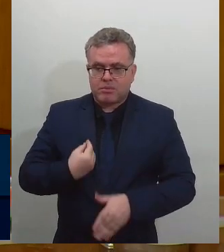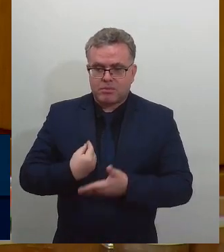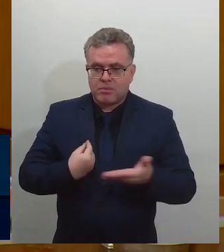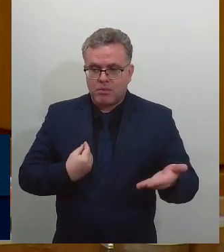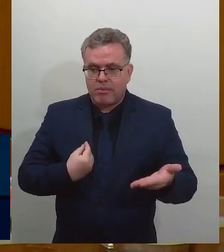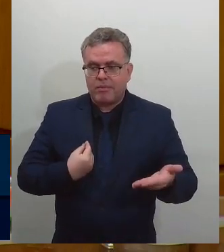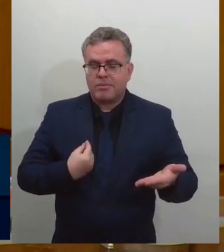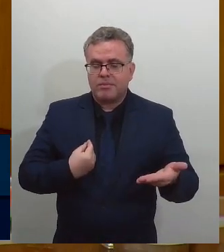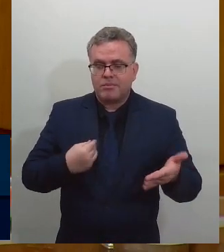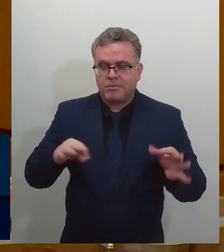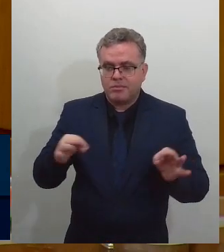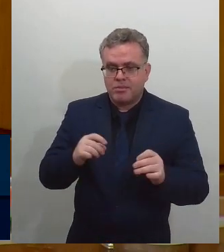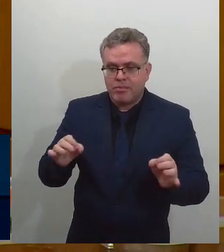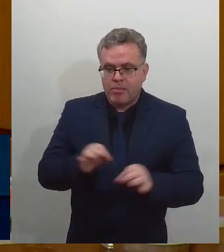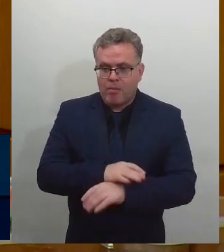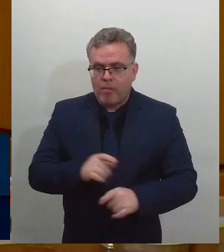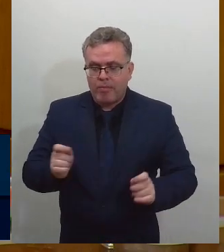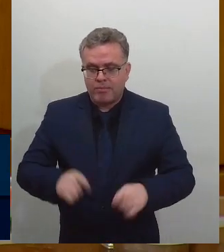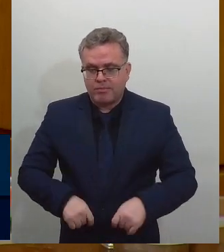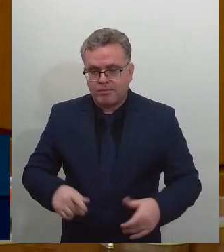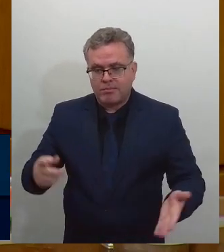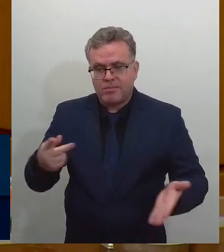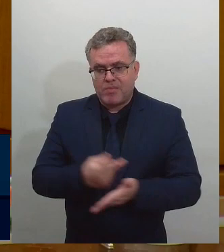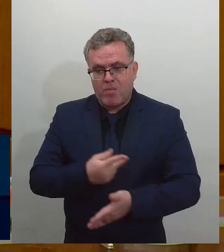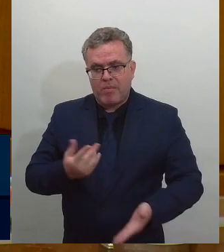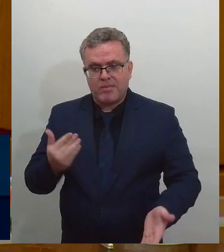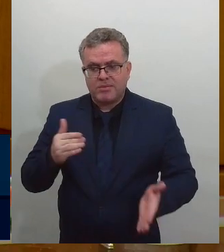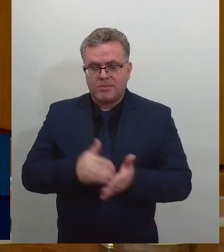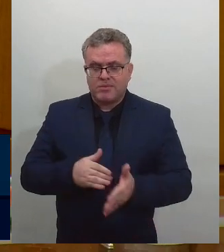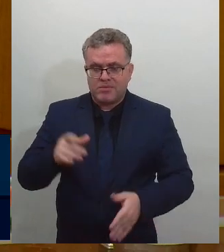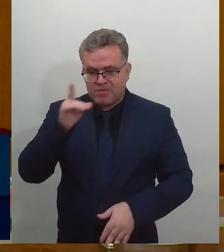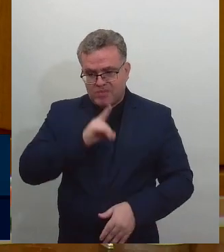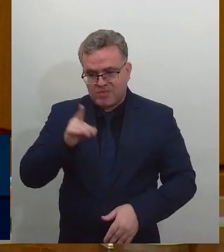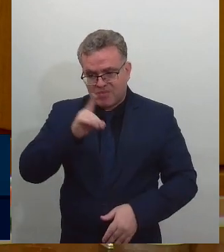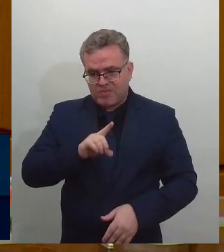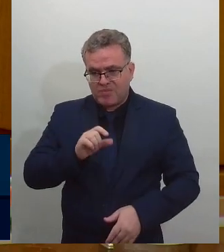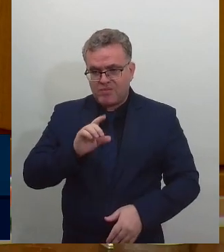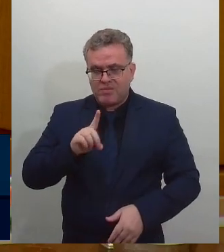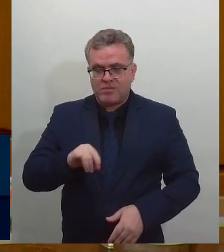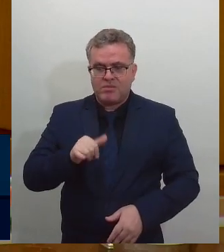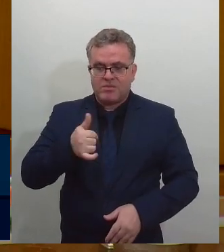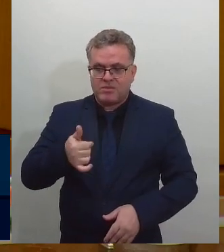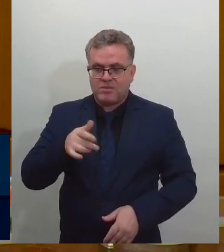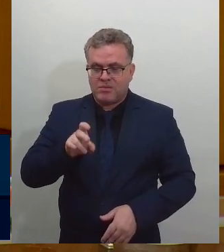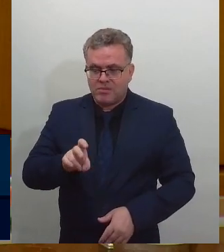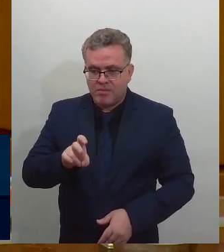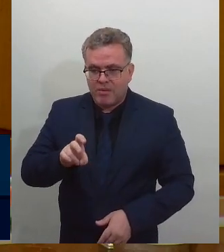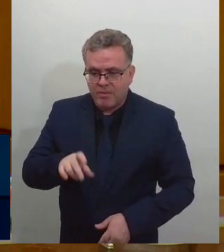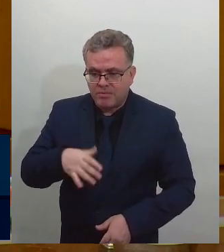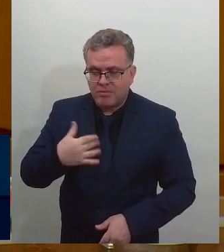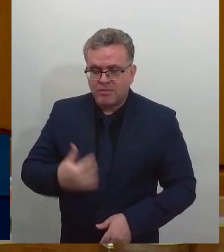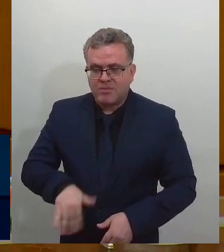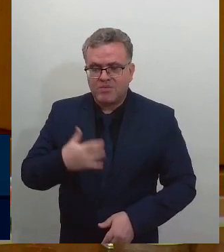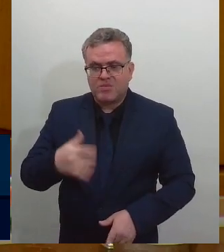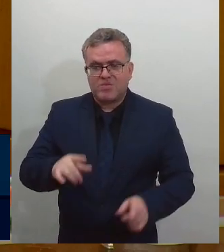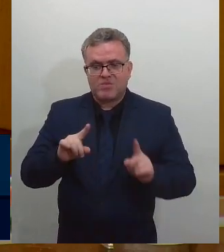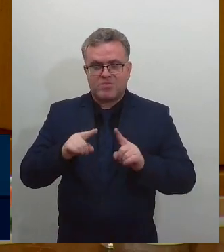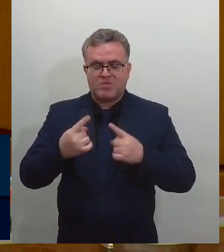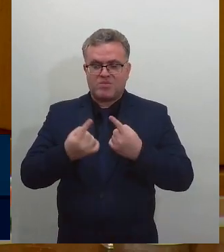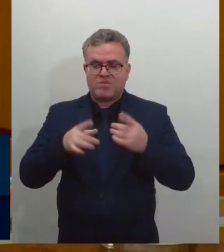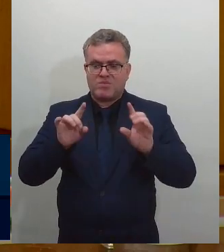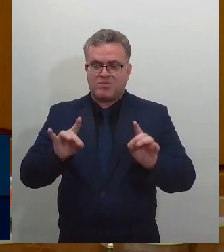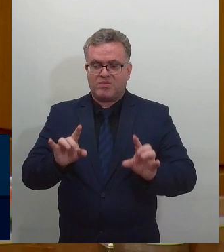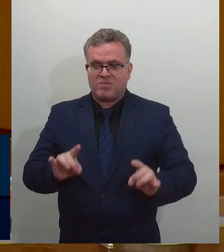que aconteceu no último domingo, dia 15. Foi uma sessão muito especial, né, muito